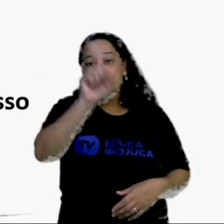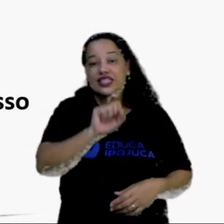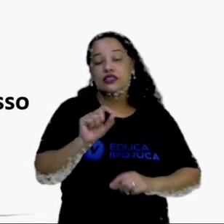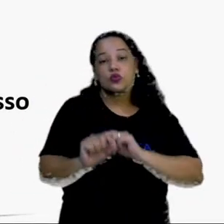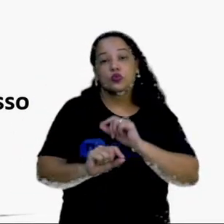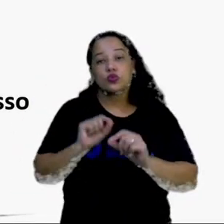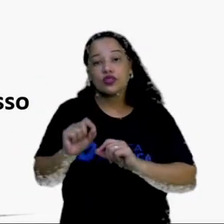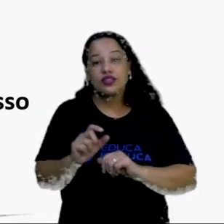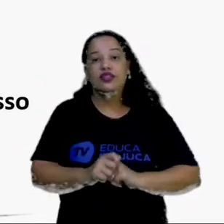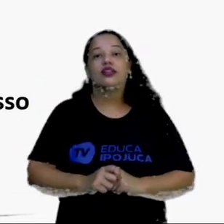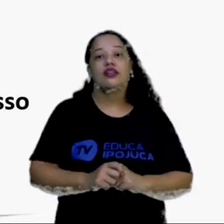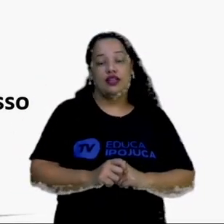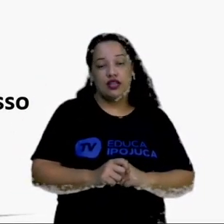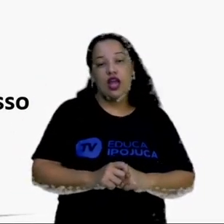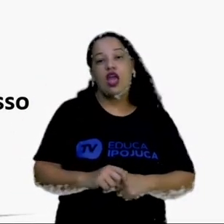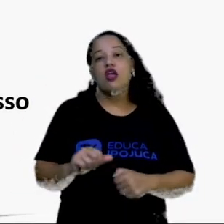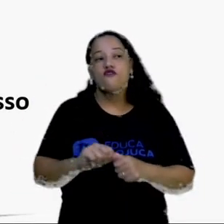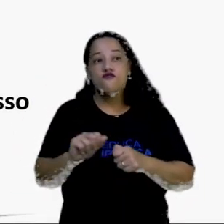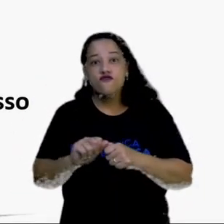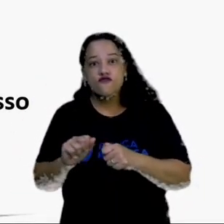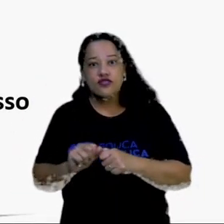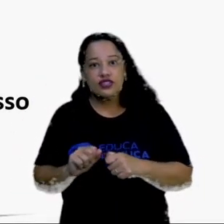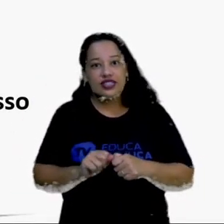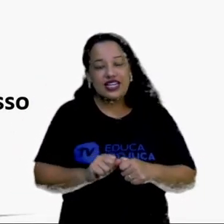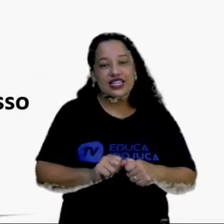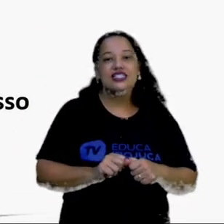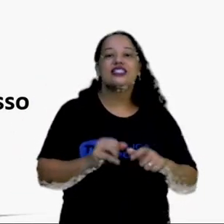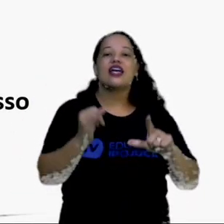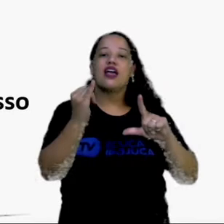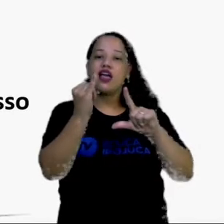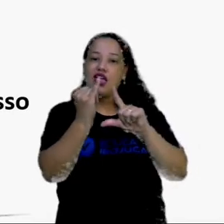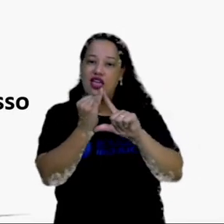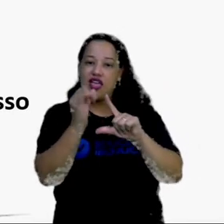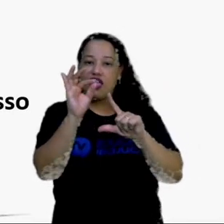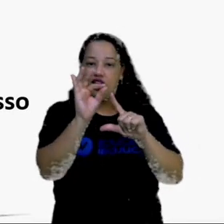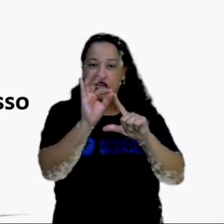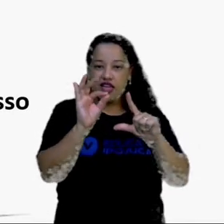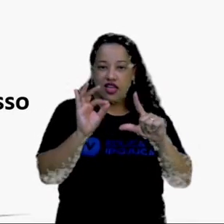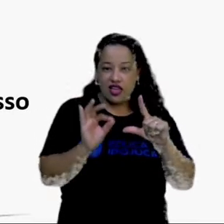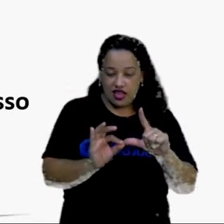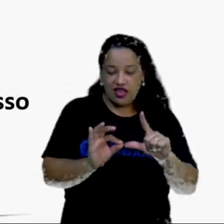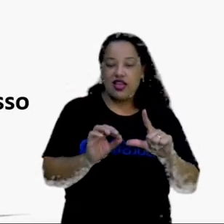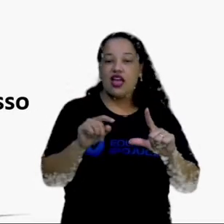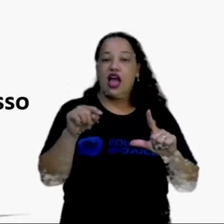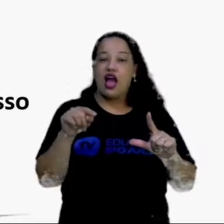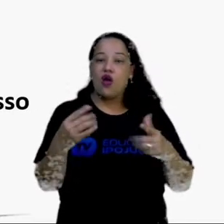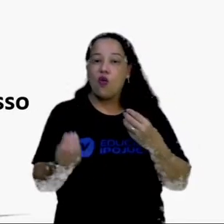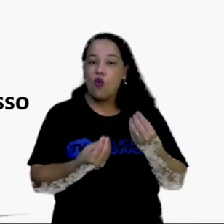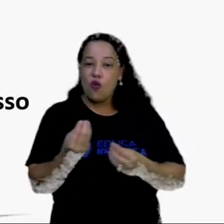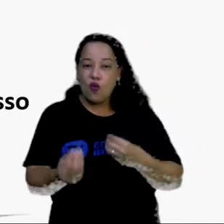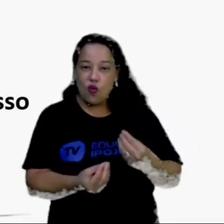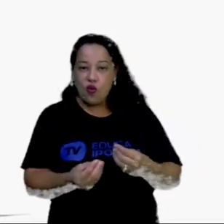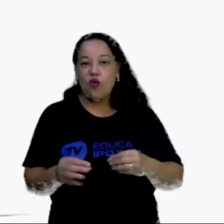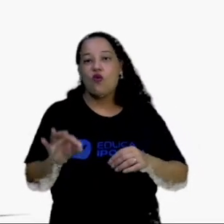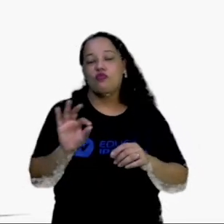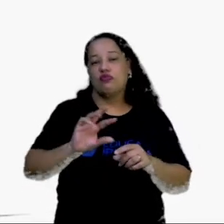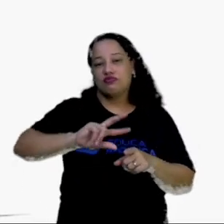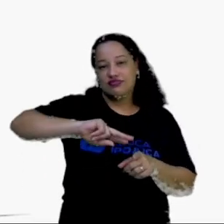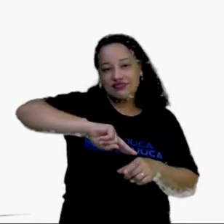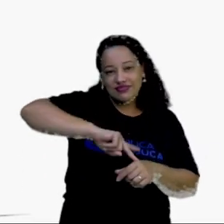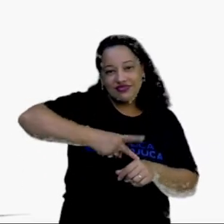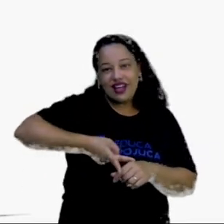construir um polígono regular utilizando compasso, régua, esquadro e transferidor. Vamos